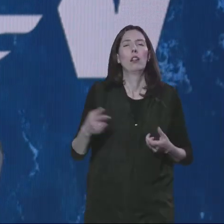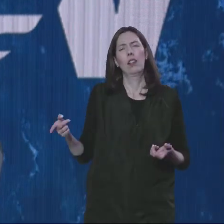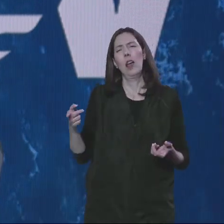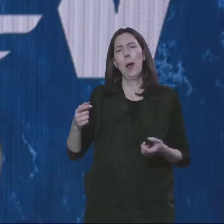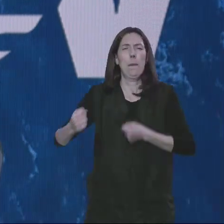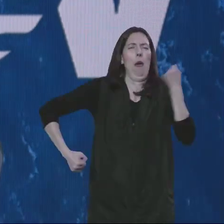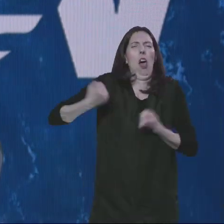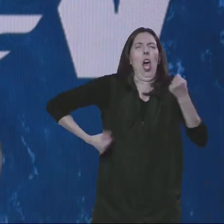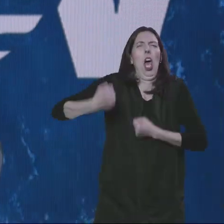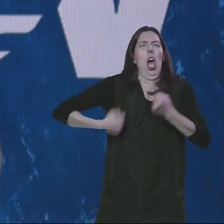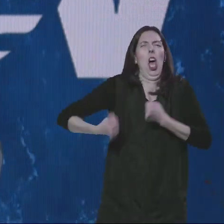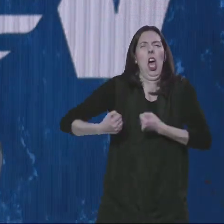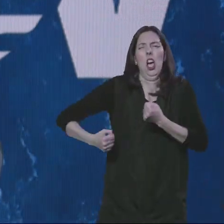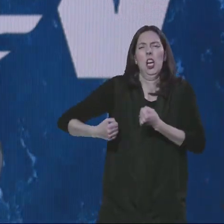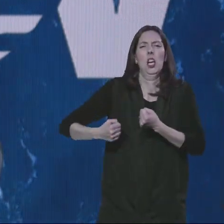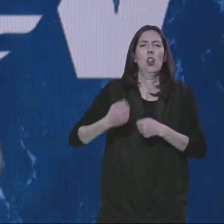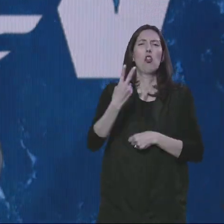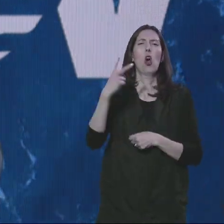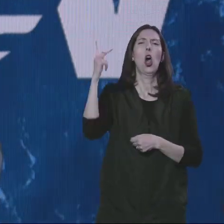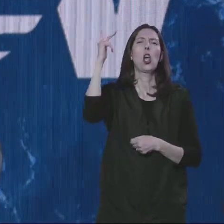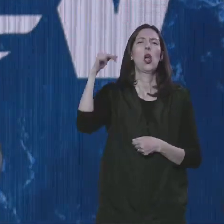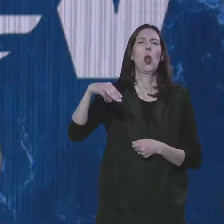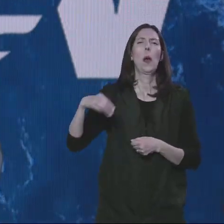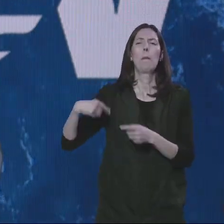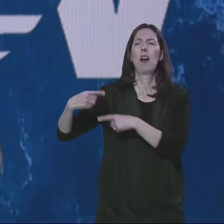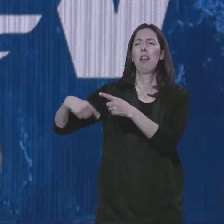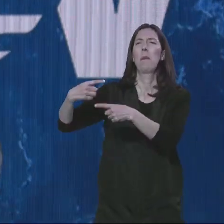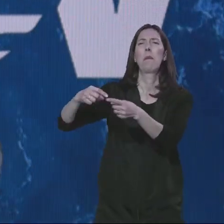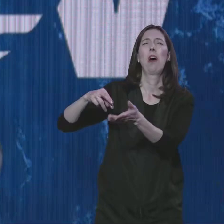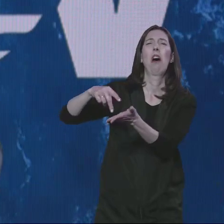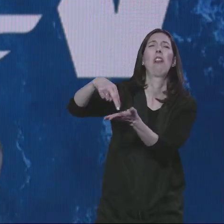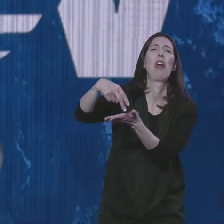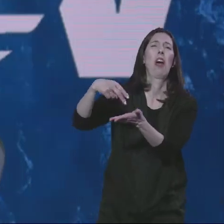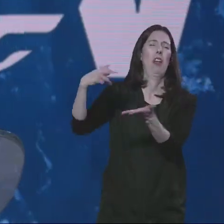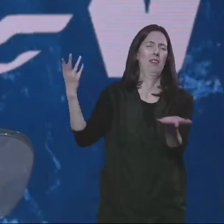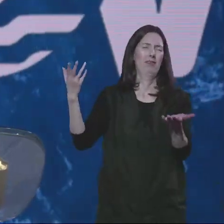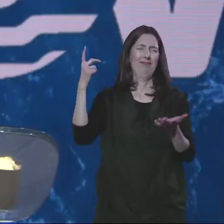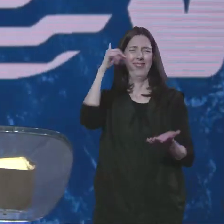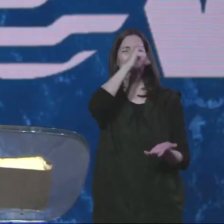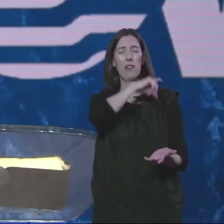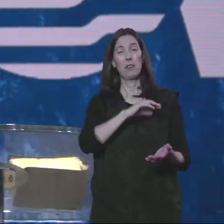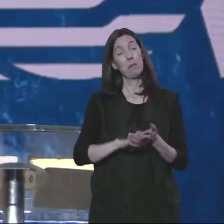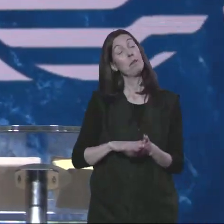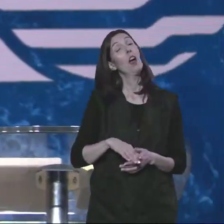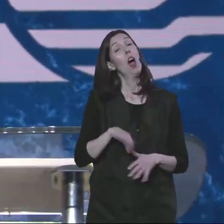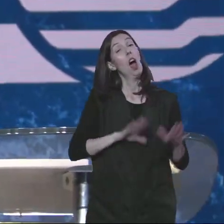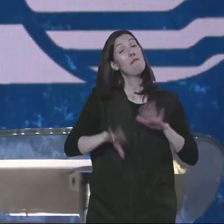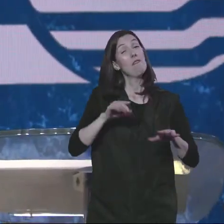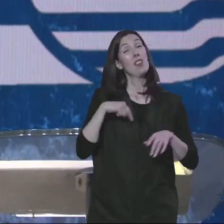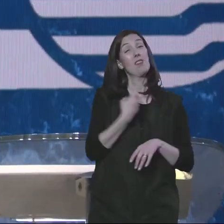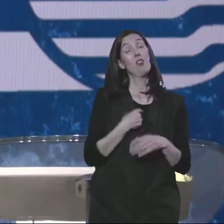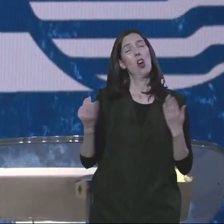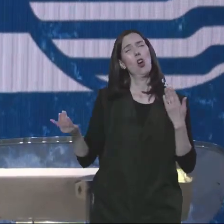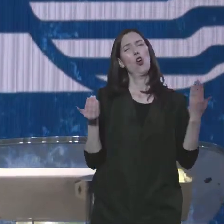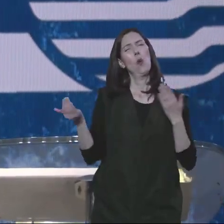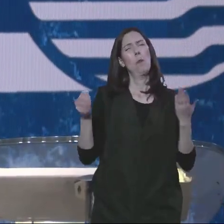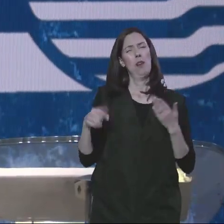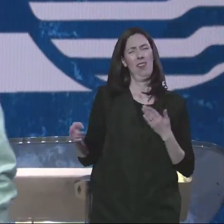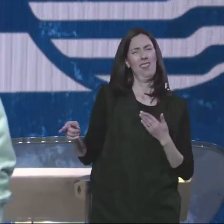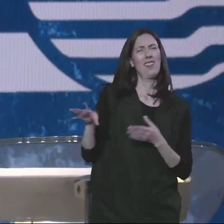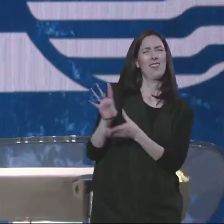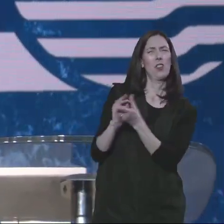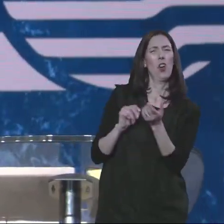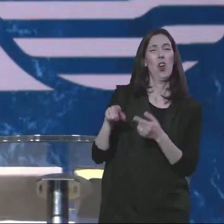inteiro, chegou, passou 2 quilômetros, não aguentava mais nem andar. E às vezes na adolescência a gente é assim, a gente é muito